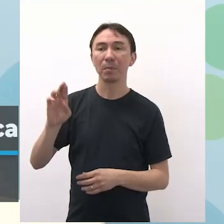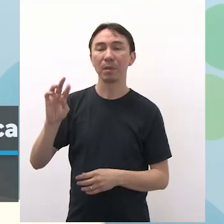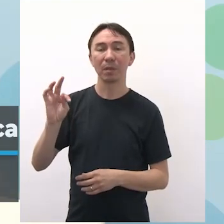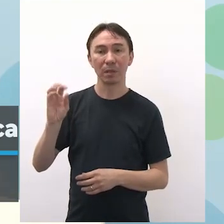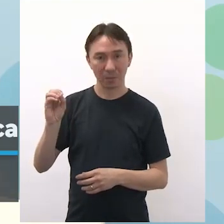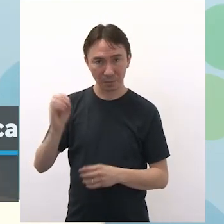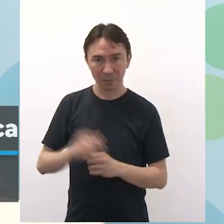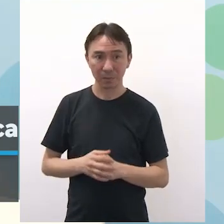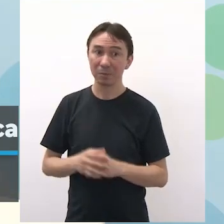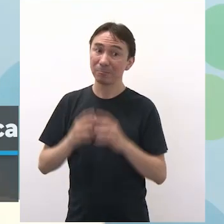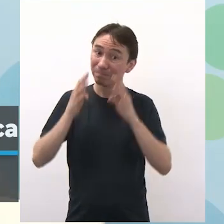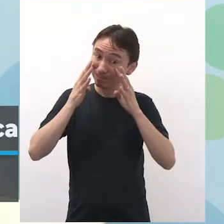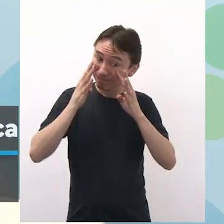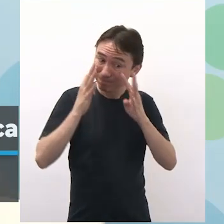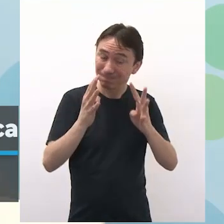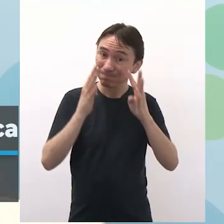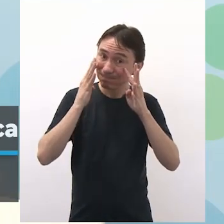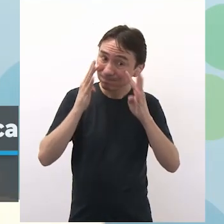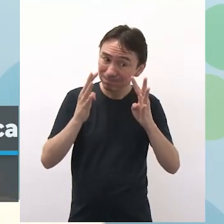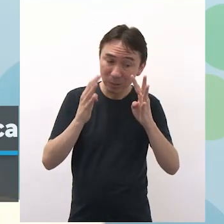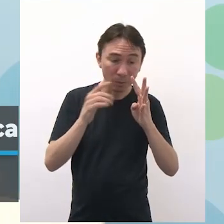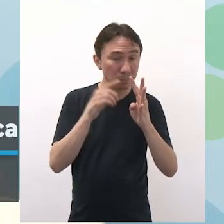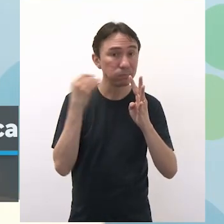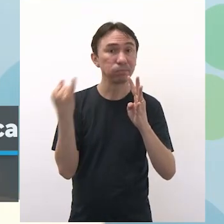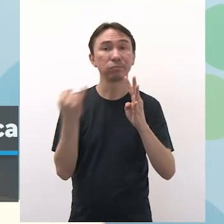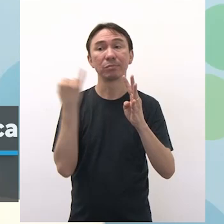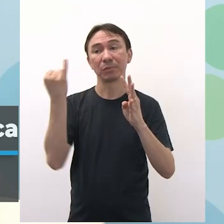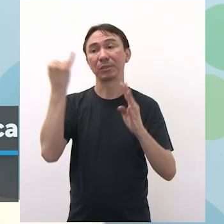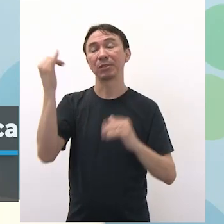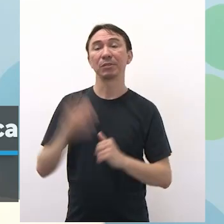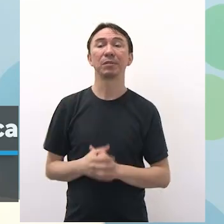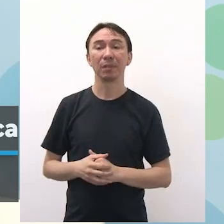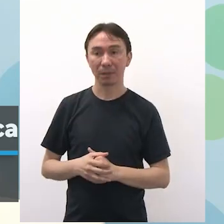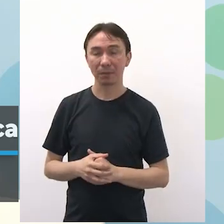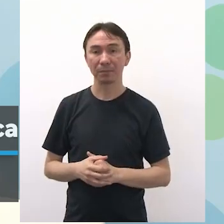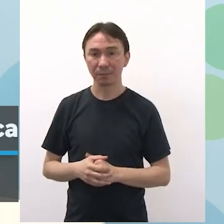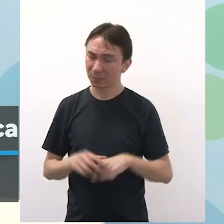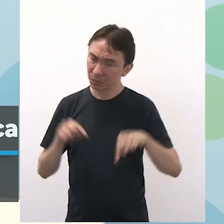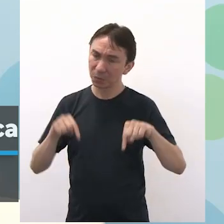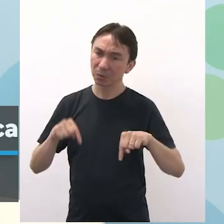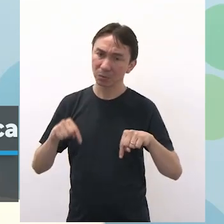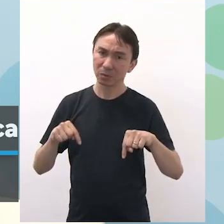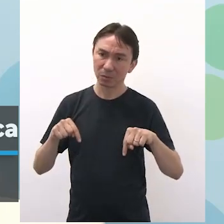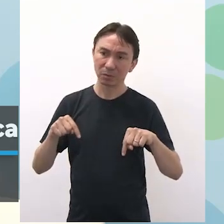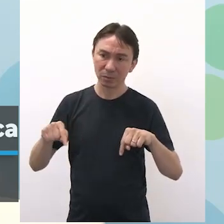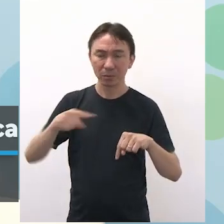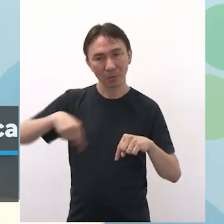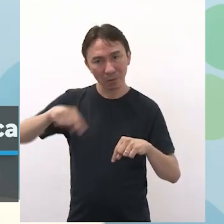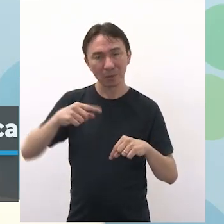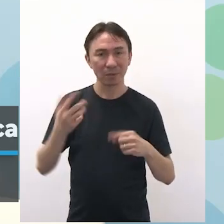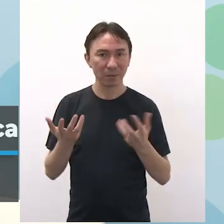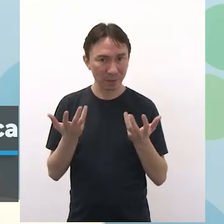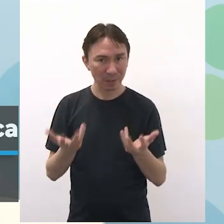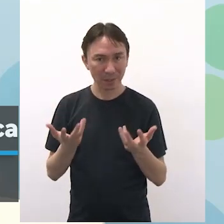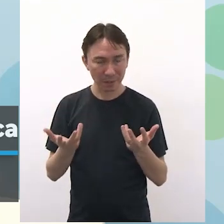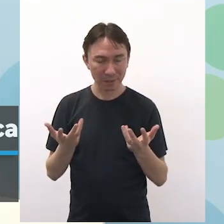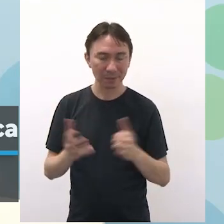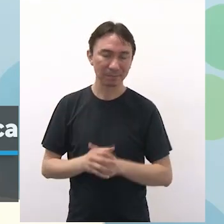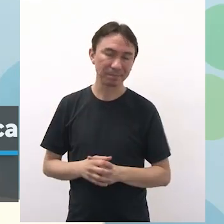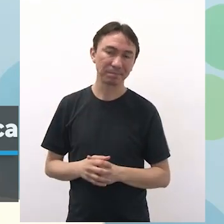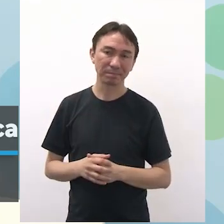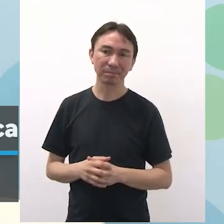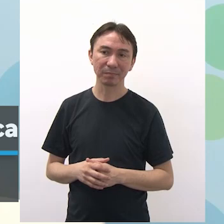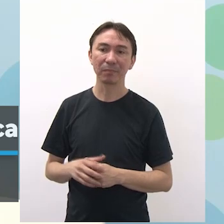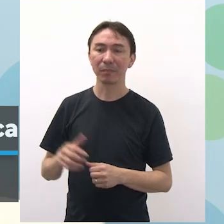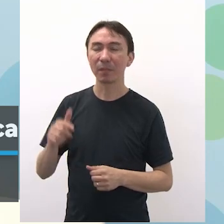é fundamental. É essa a proposta, né, professores? De hoje aqui, né, de ter essa visão na escuta ativa. Teve uma